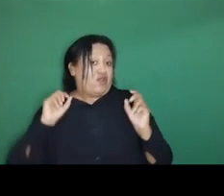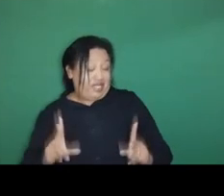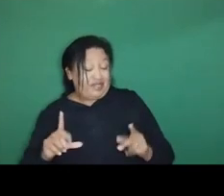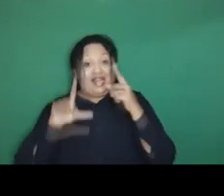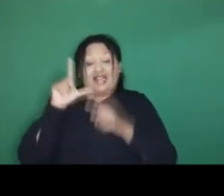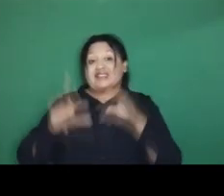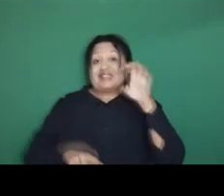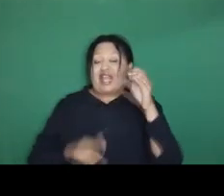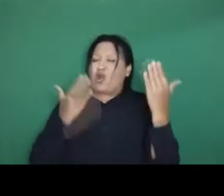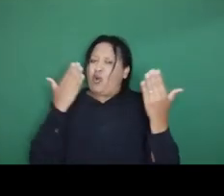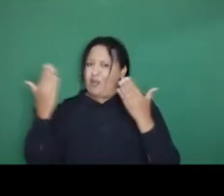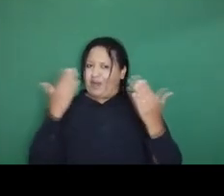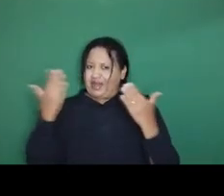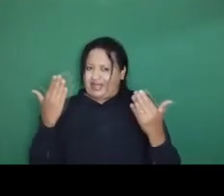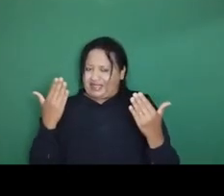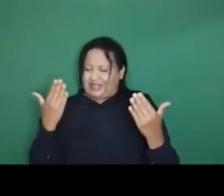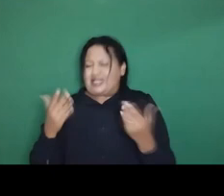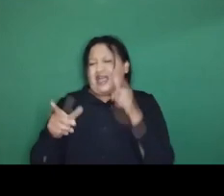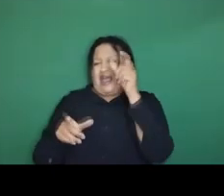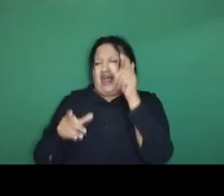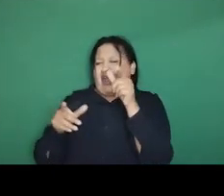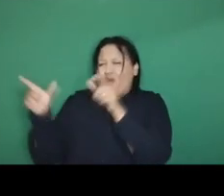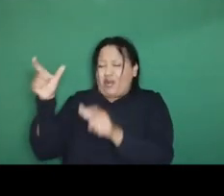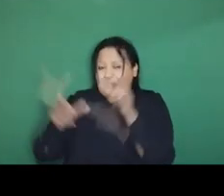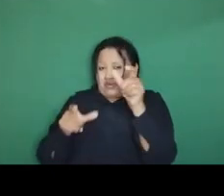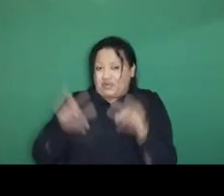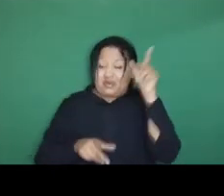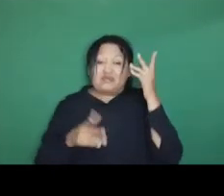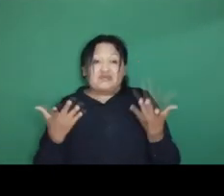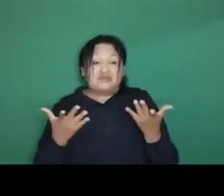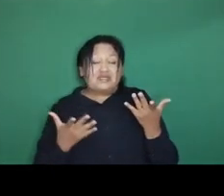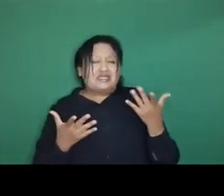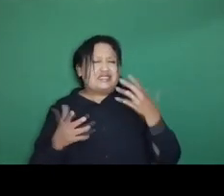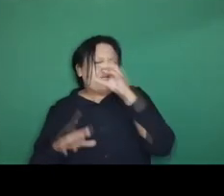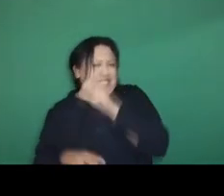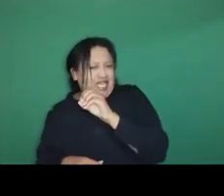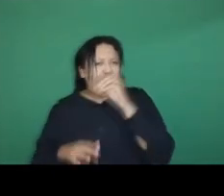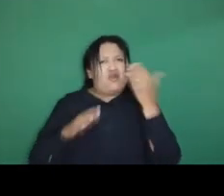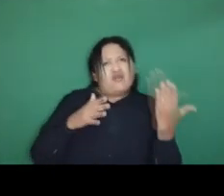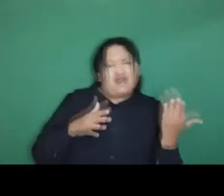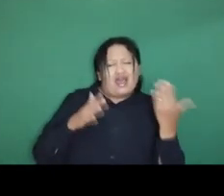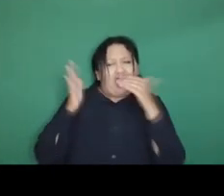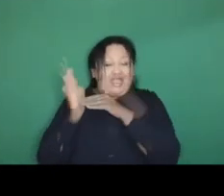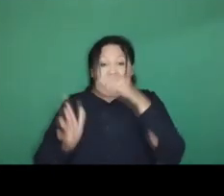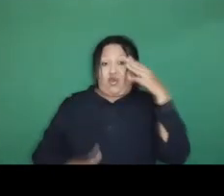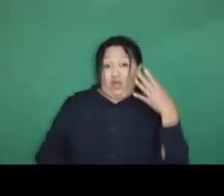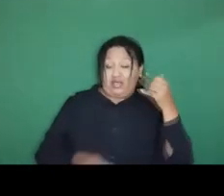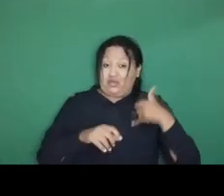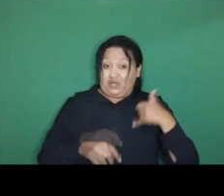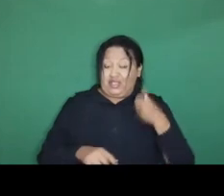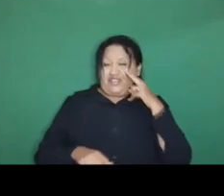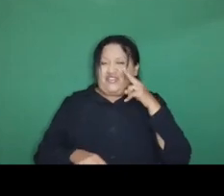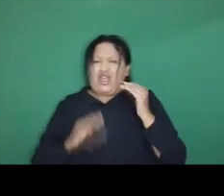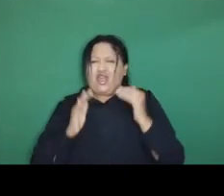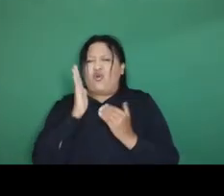letra e comparando o quantitativo de pessoas do grupo etário de 0 a 4 anos é possível afirmar que eu vou aumento significativo da